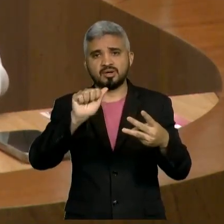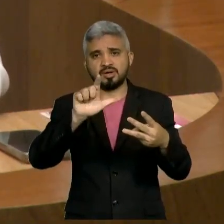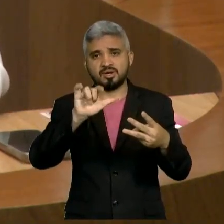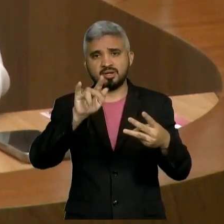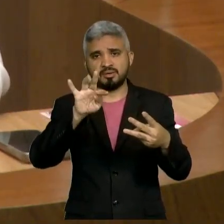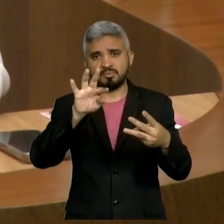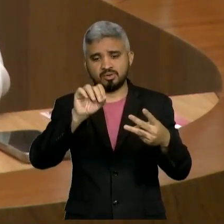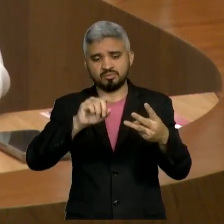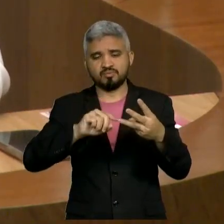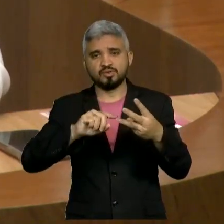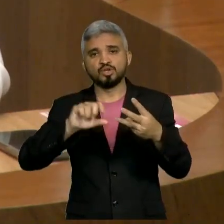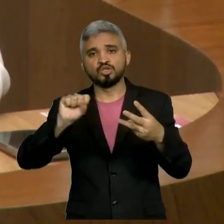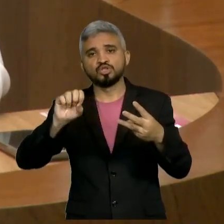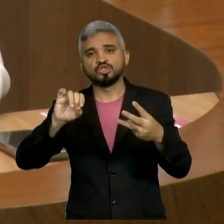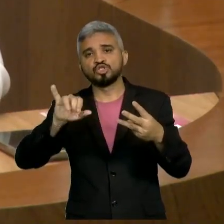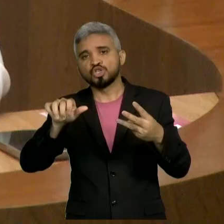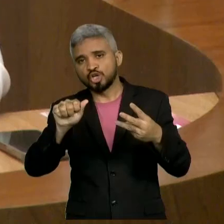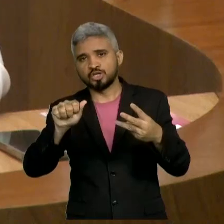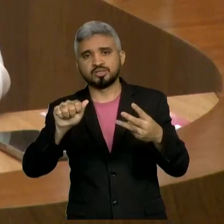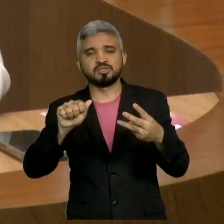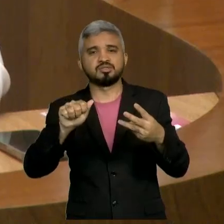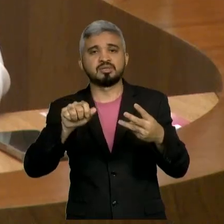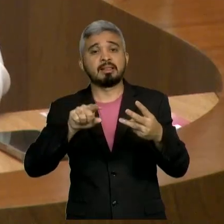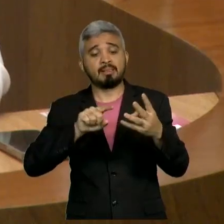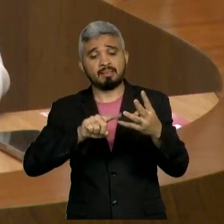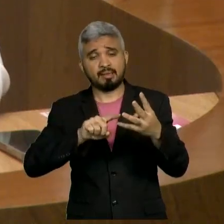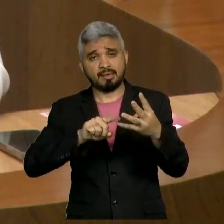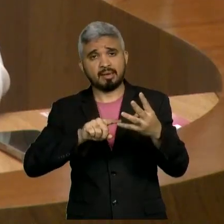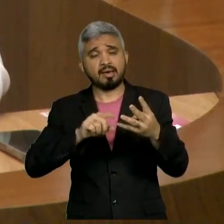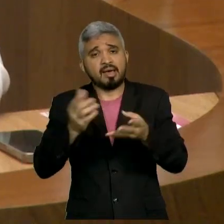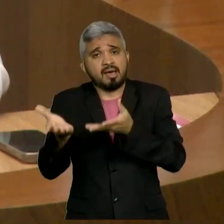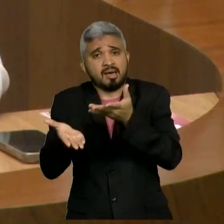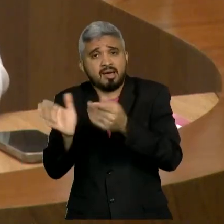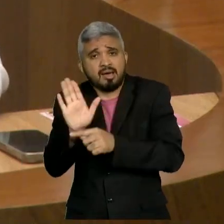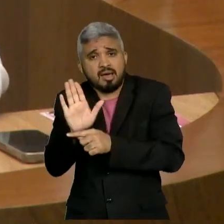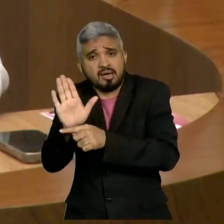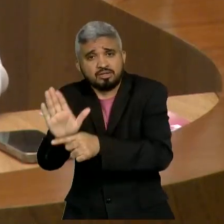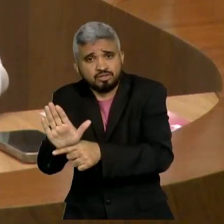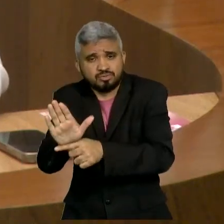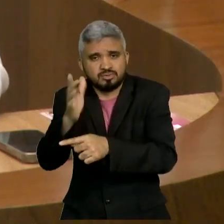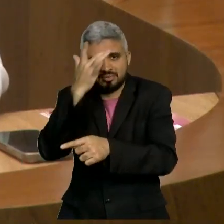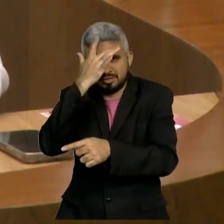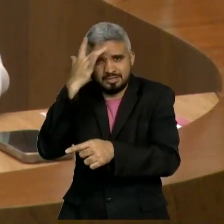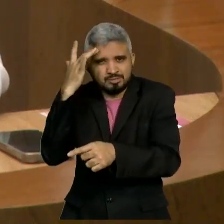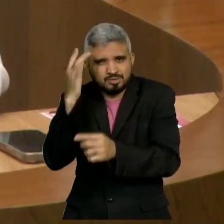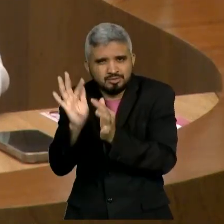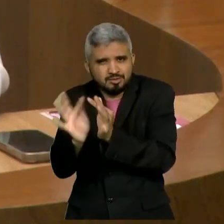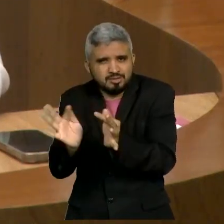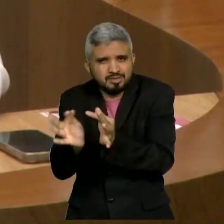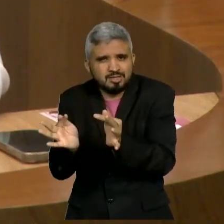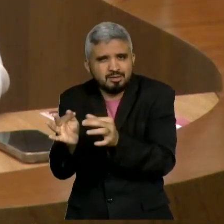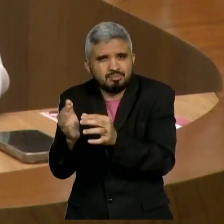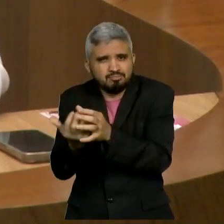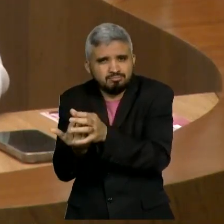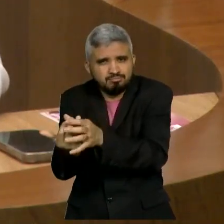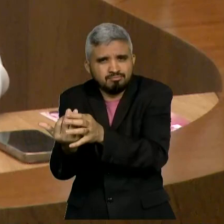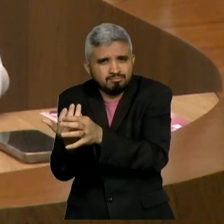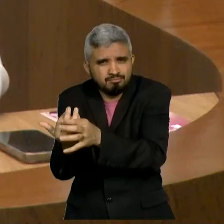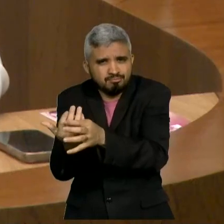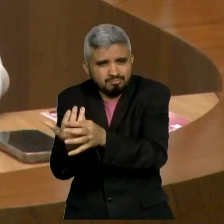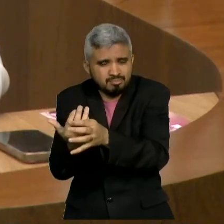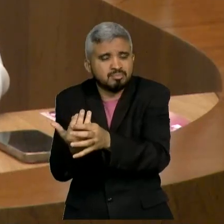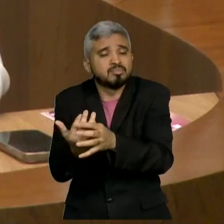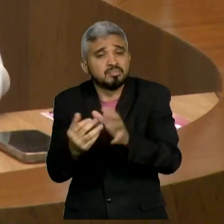as comunidades tradicionais, os conhecimentos que essas comunidades trazem, elas estão na lei para